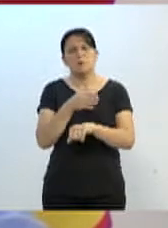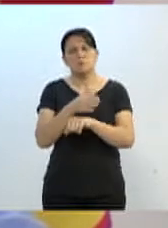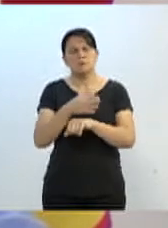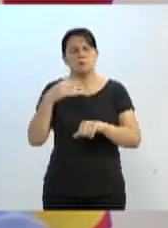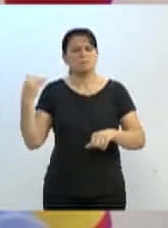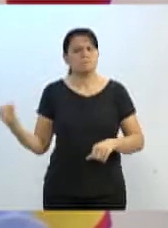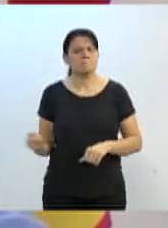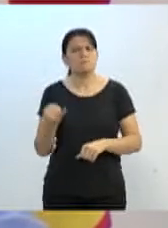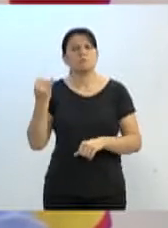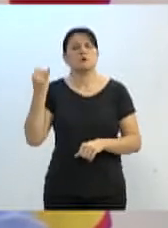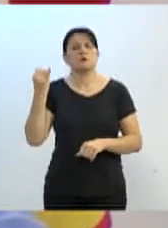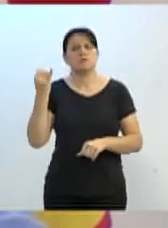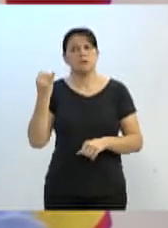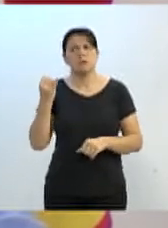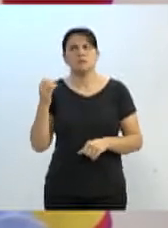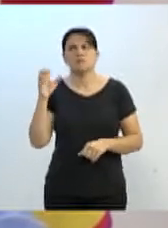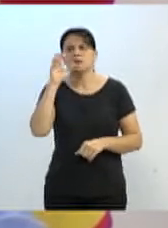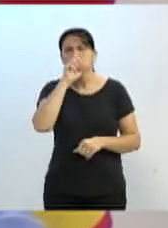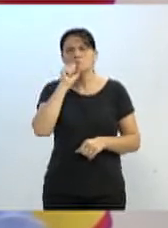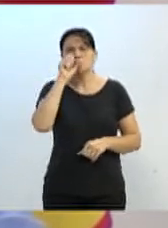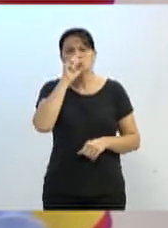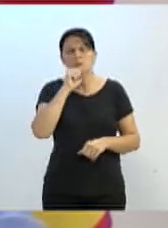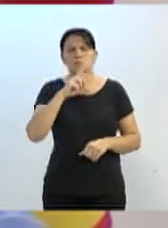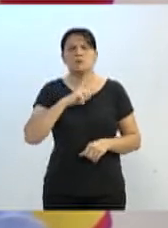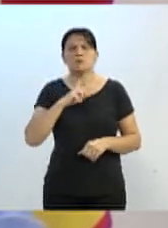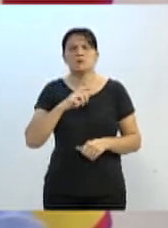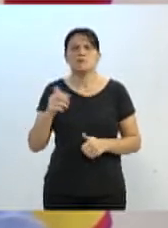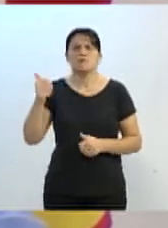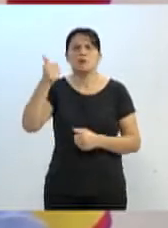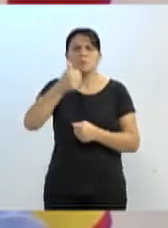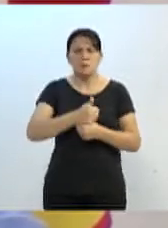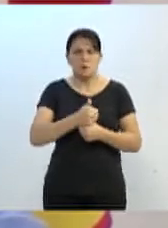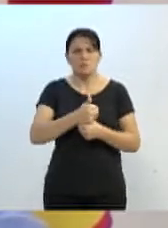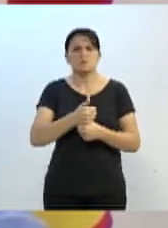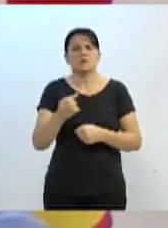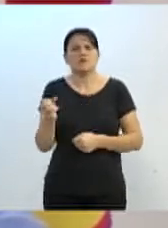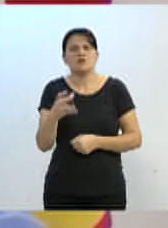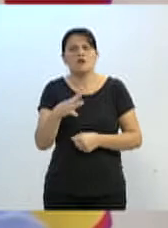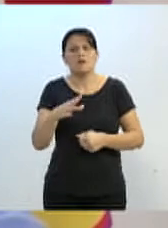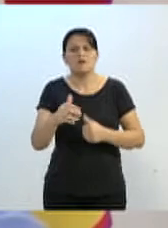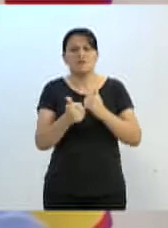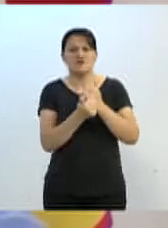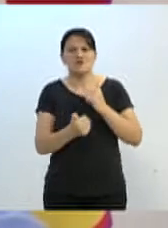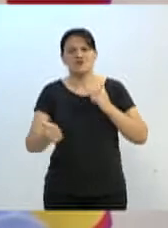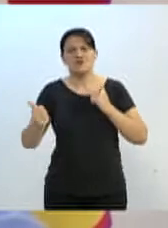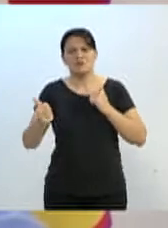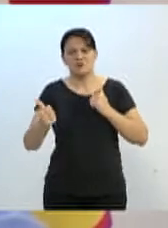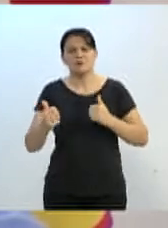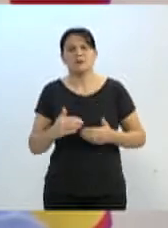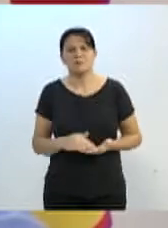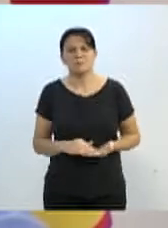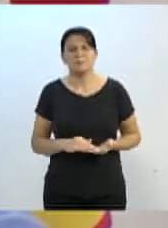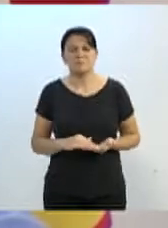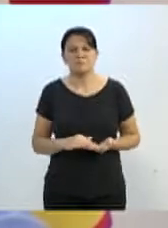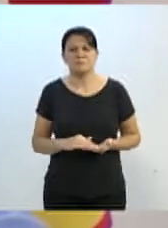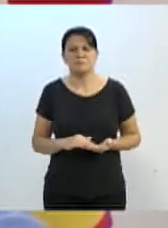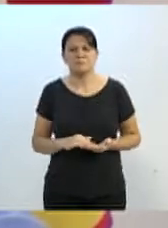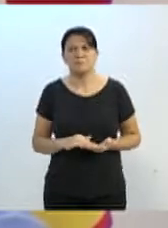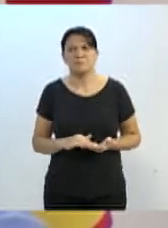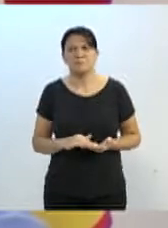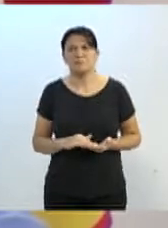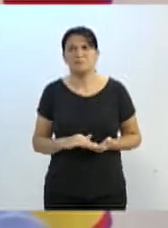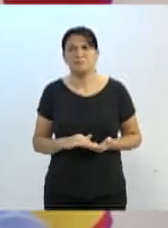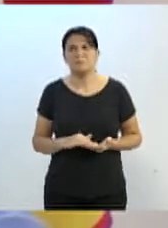ato importante no sábado onde teve a posse da nova diretoria aqui da associação de moradores da Rua